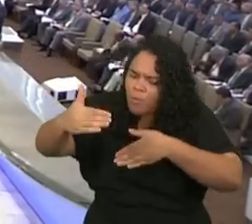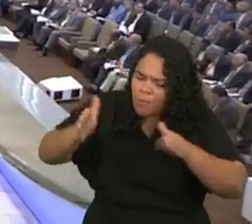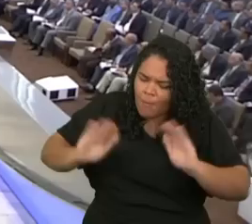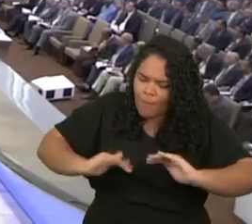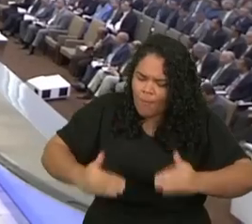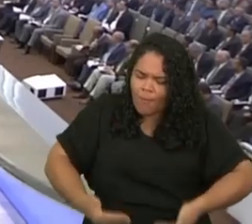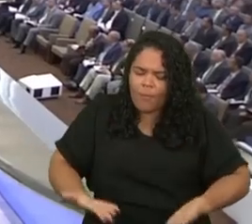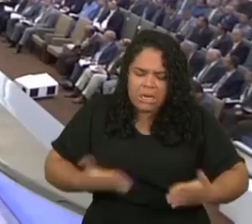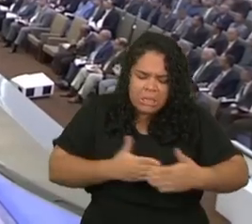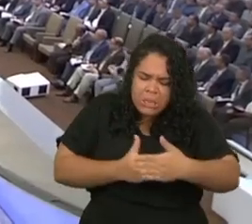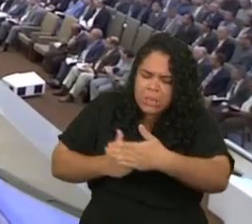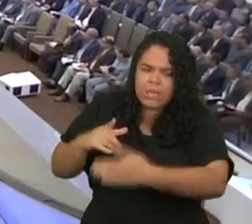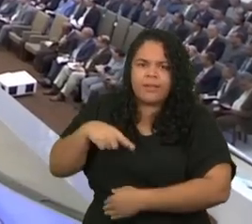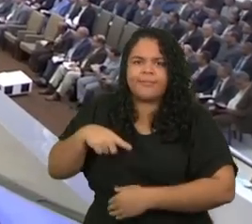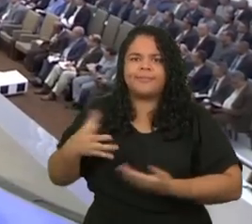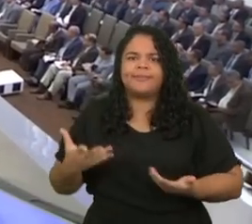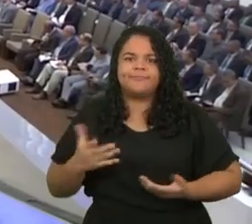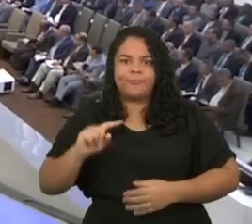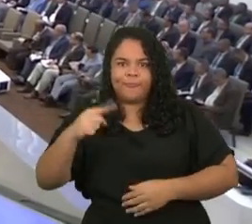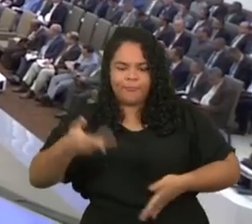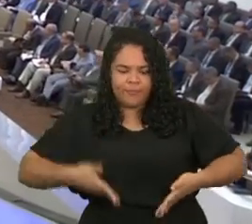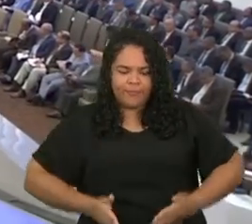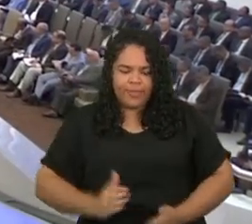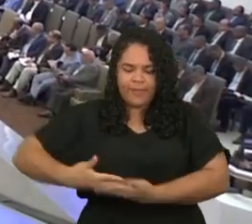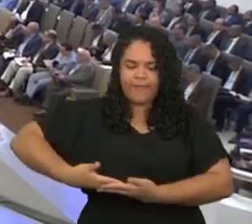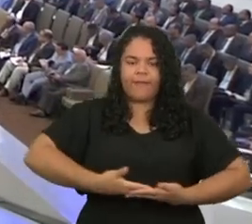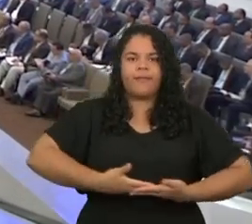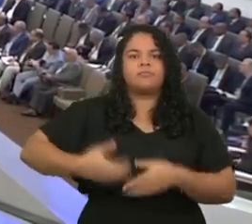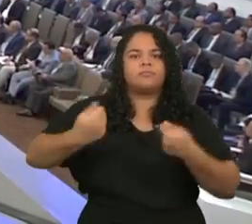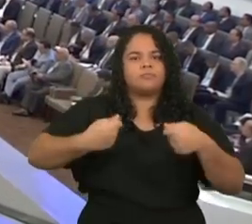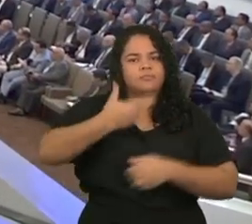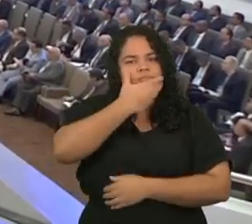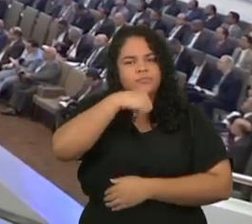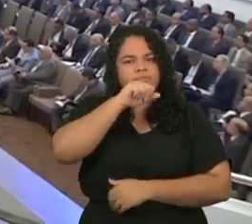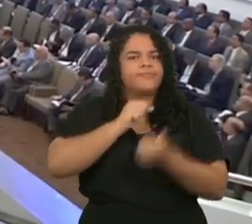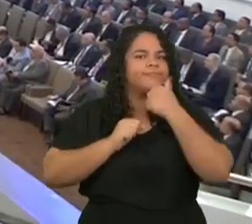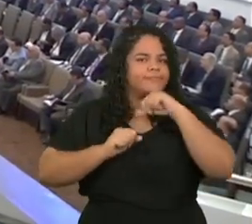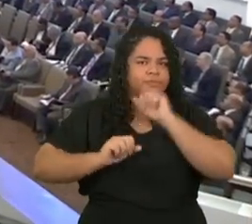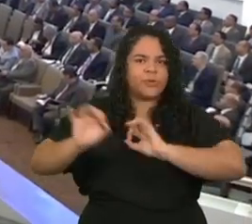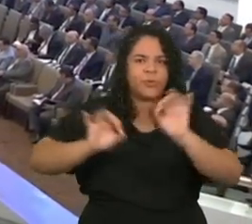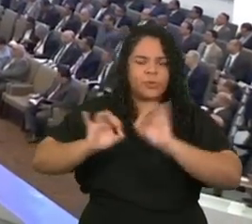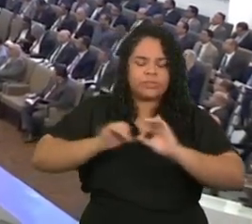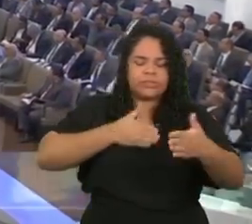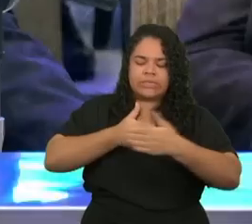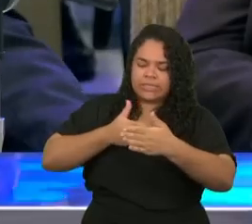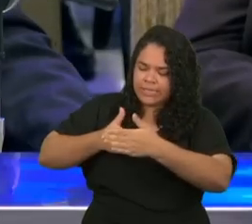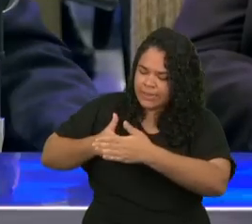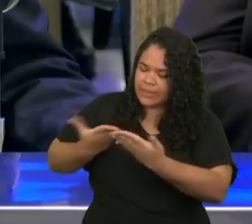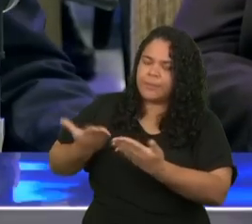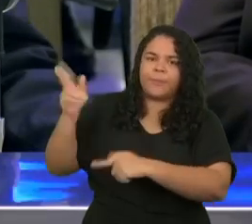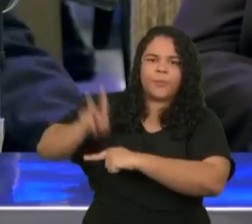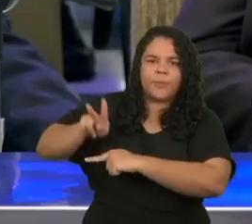delinear estabelecer os parâmetros limites para que aquele filho possa ser protegido porque